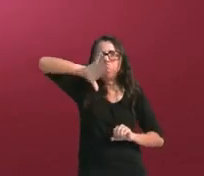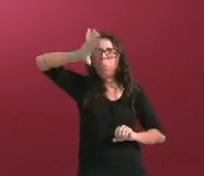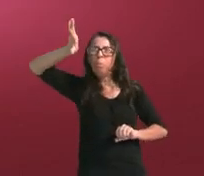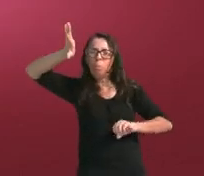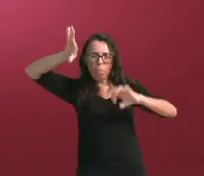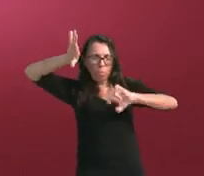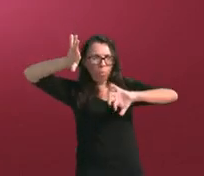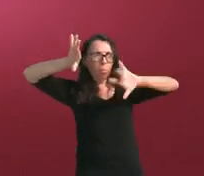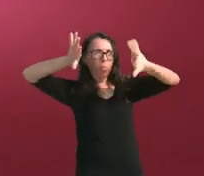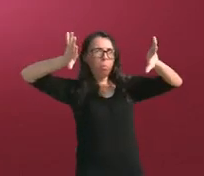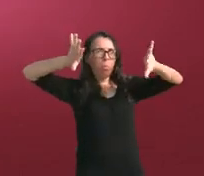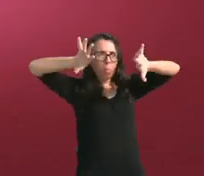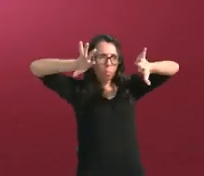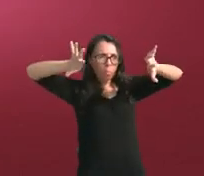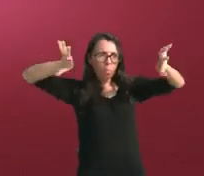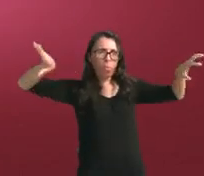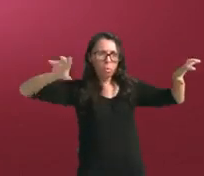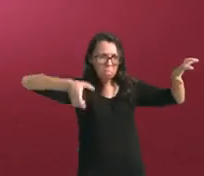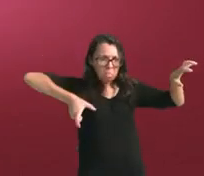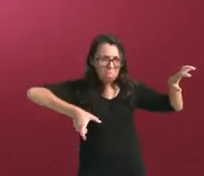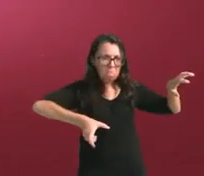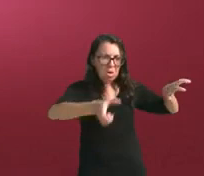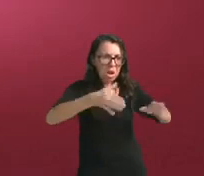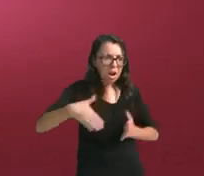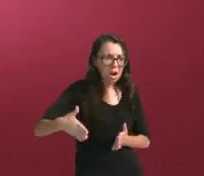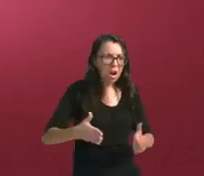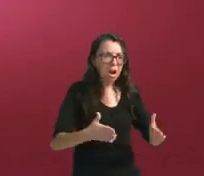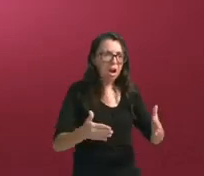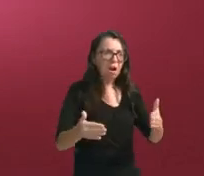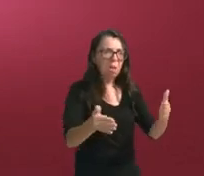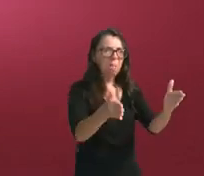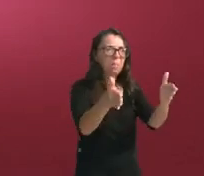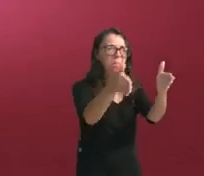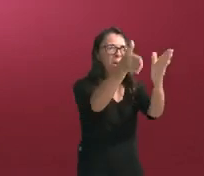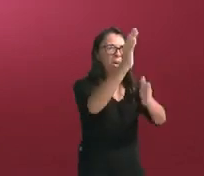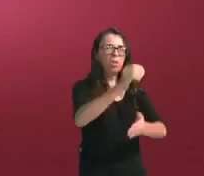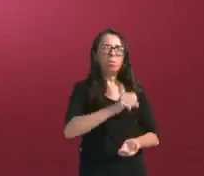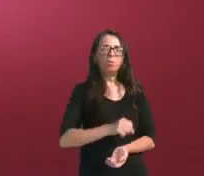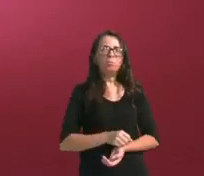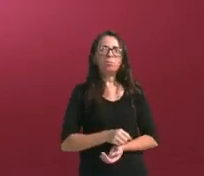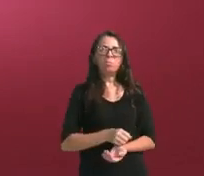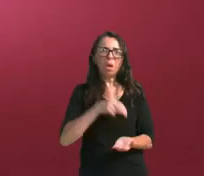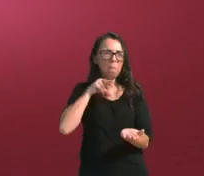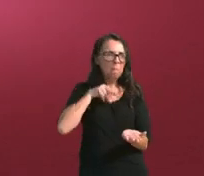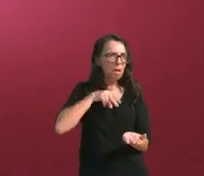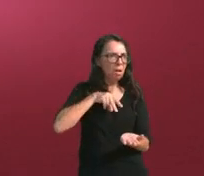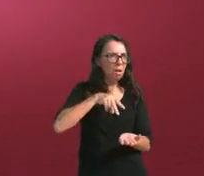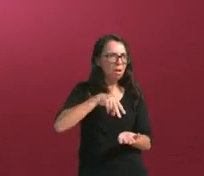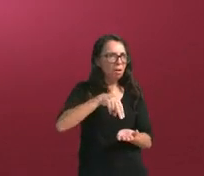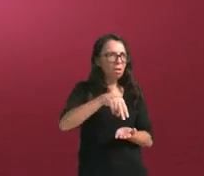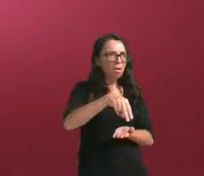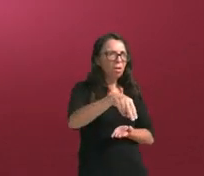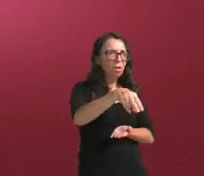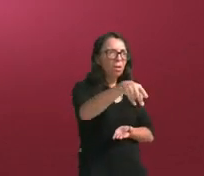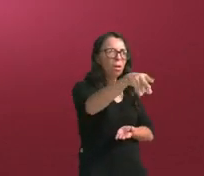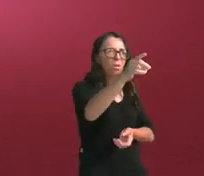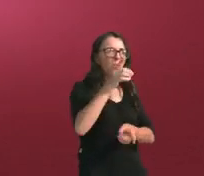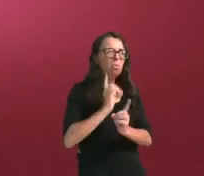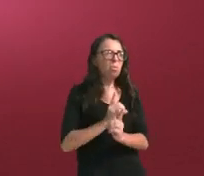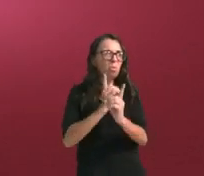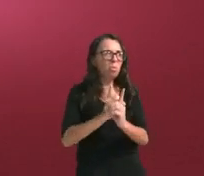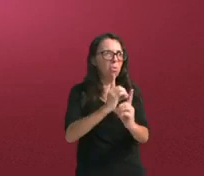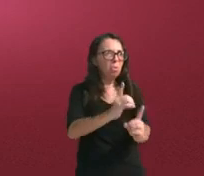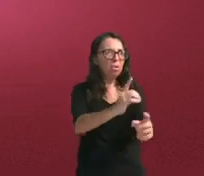Deus falou a Moisés, erga a sua vara e estende a sua mão em direção ao mar.